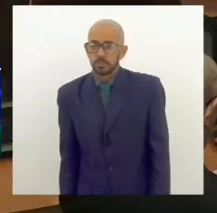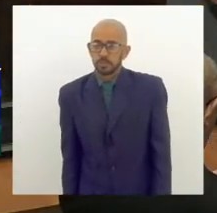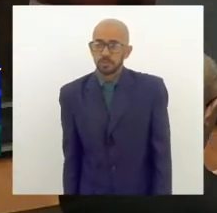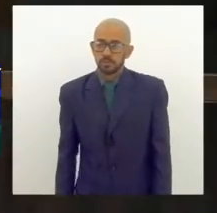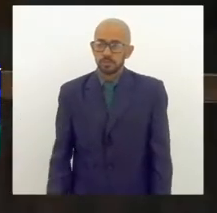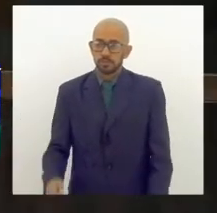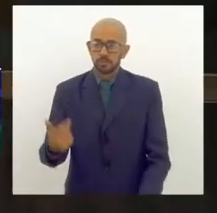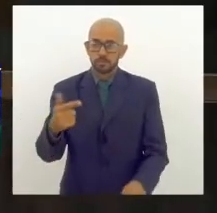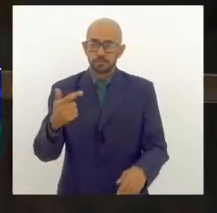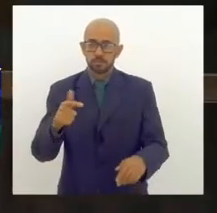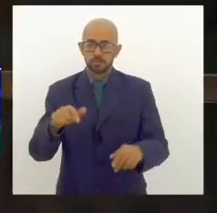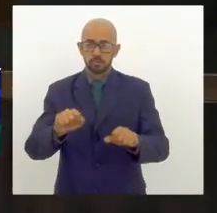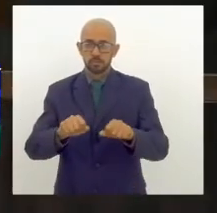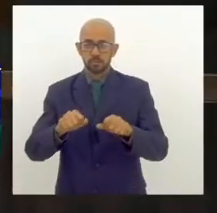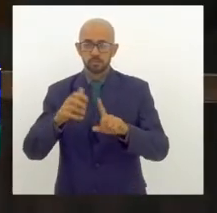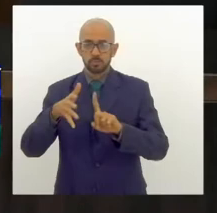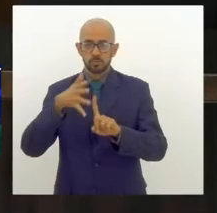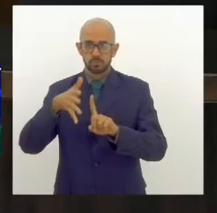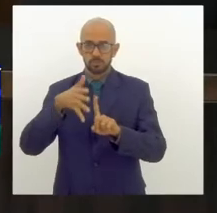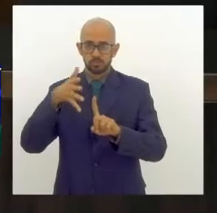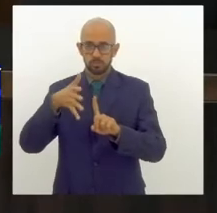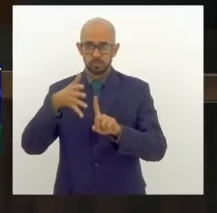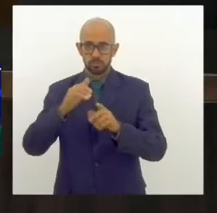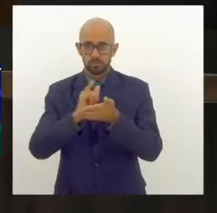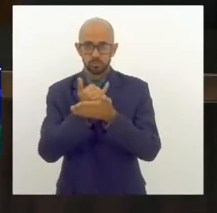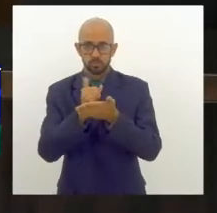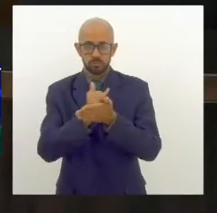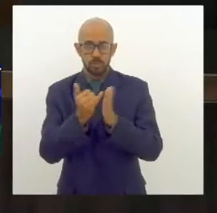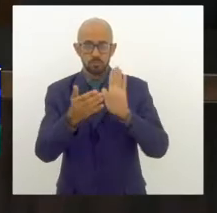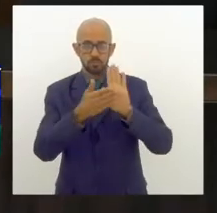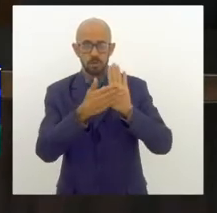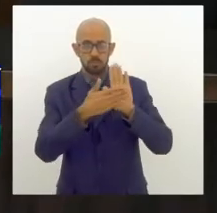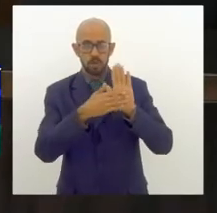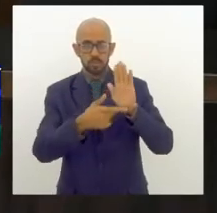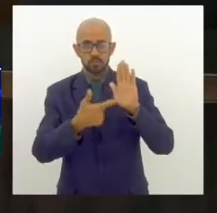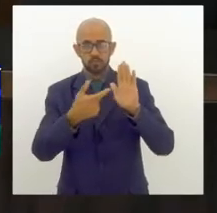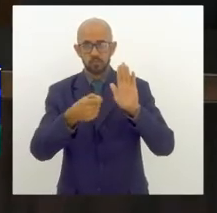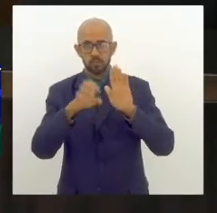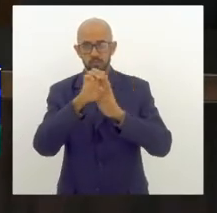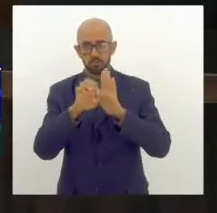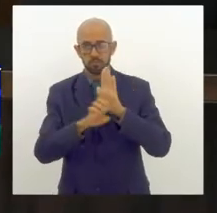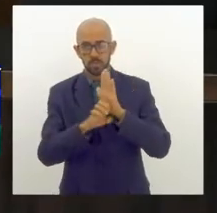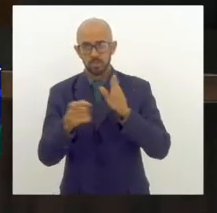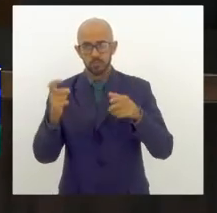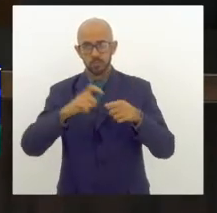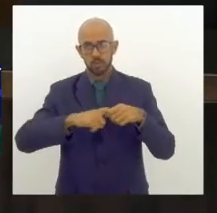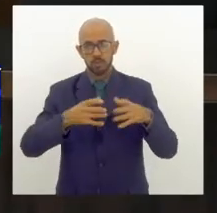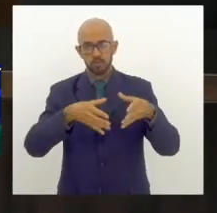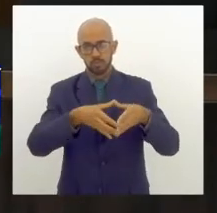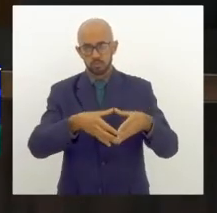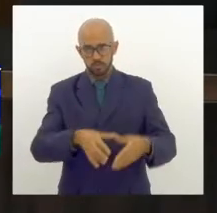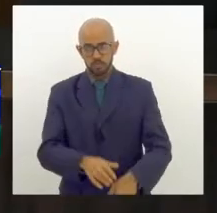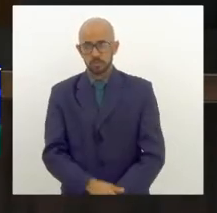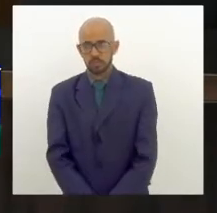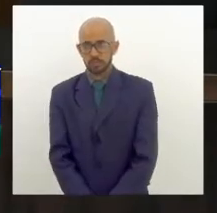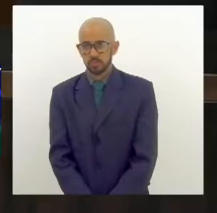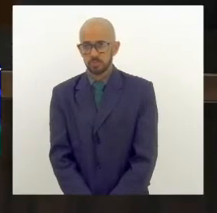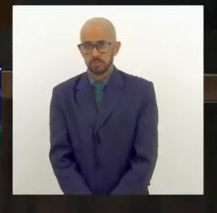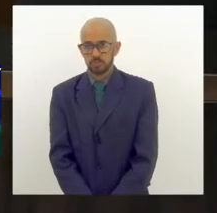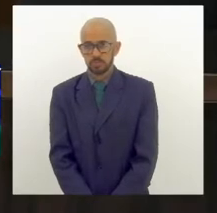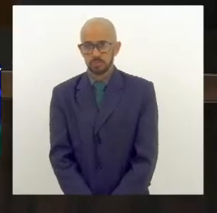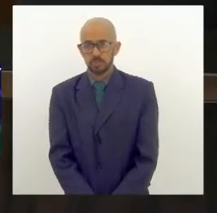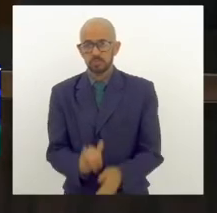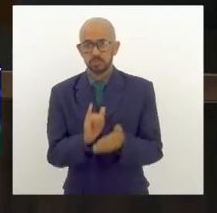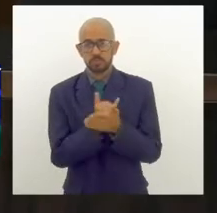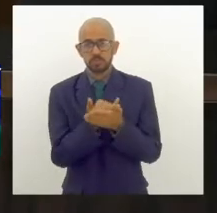Não havendo mais oradores inscritos, a presente proposta recebeu 20 emendas e retorna às comissões. Está